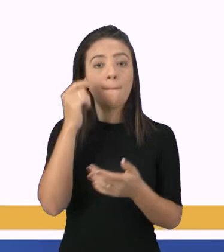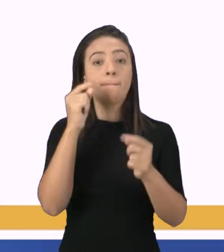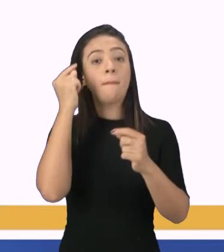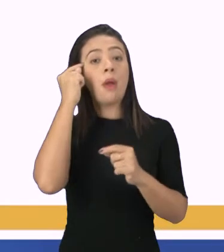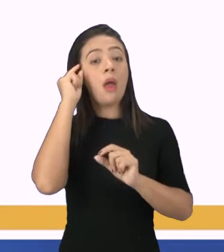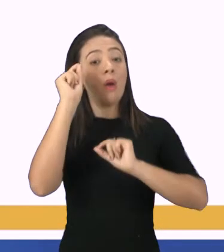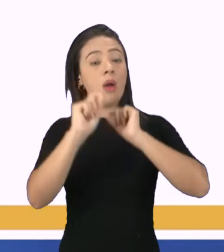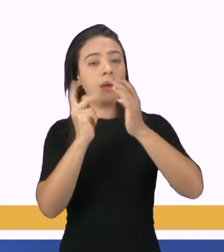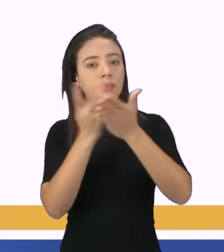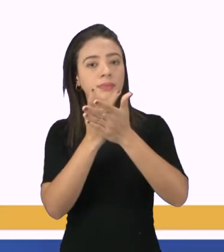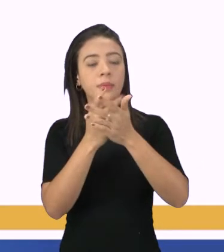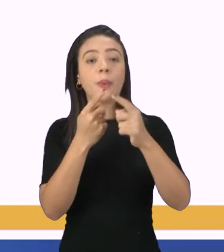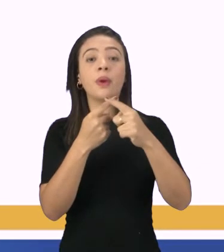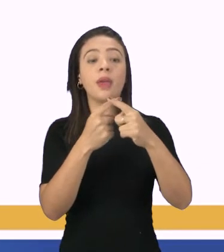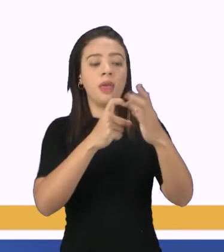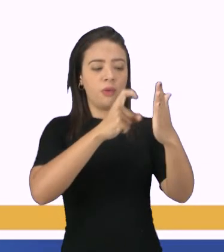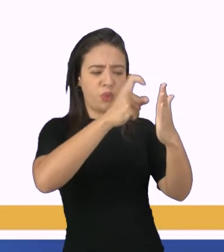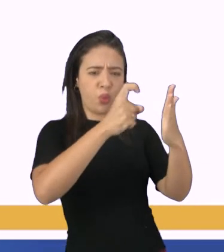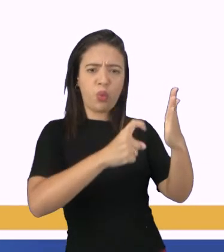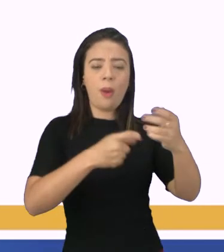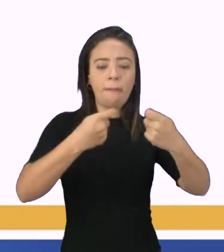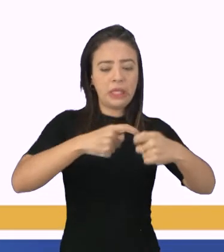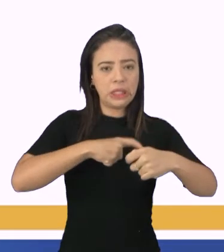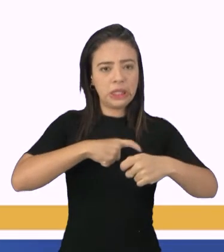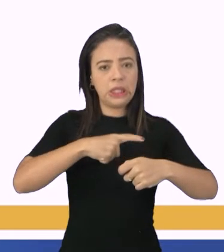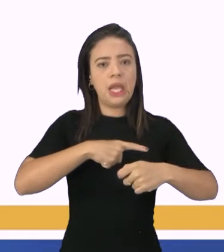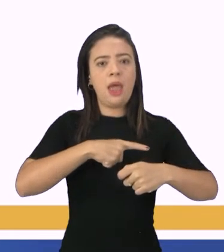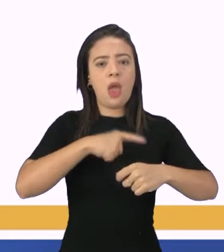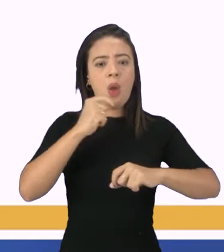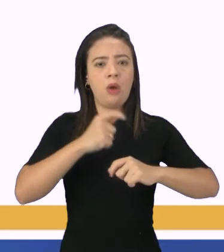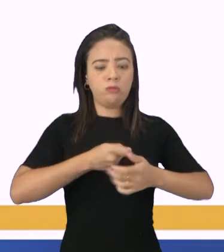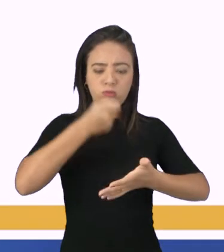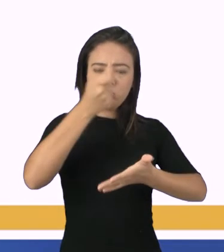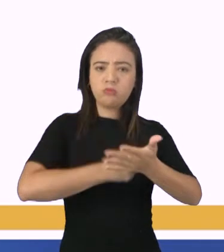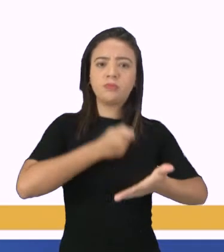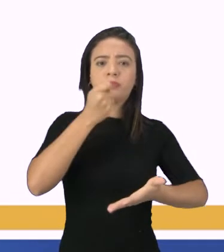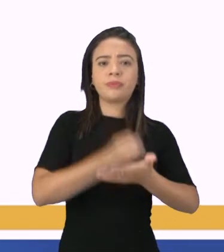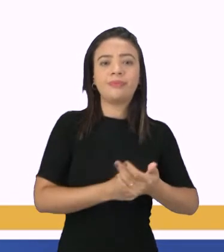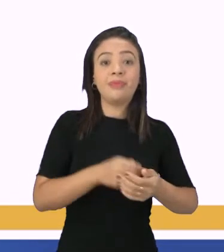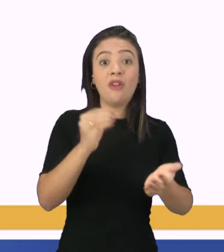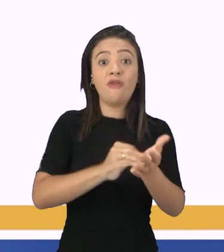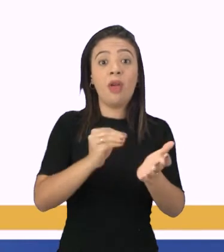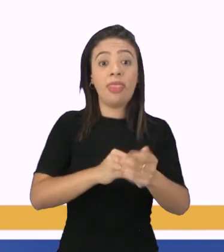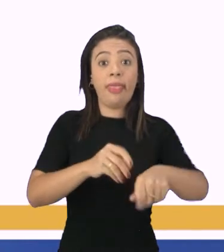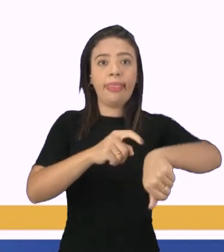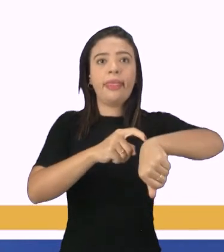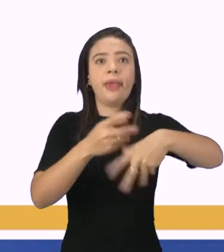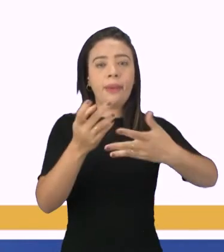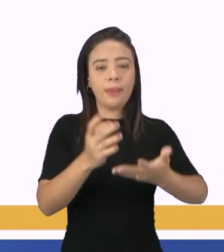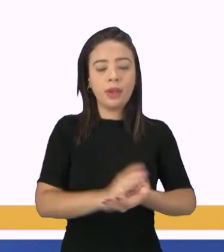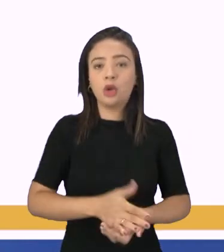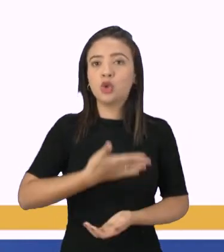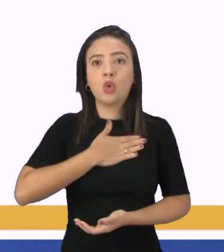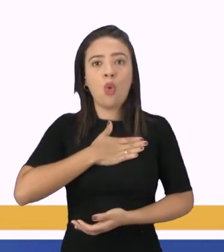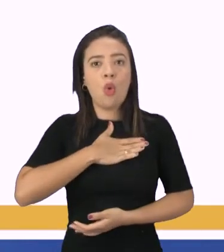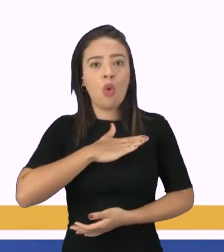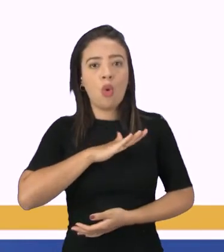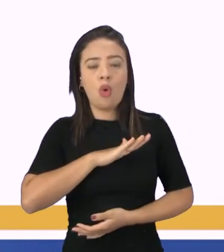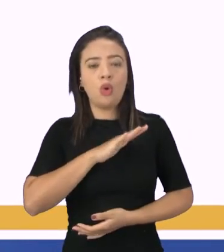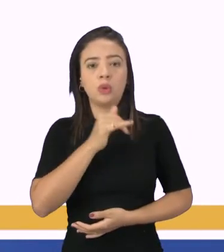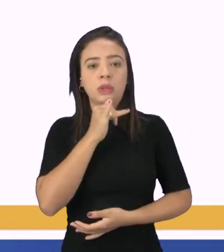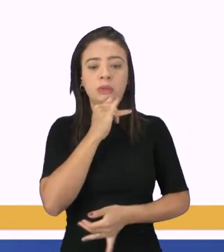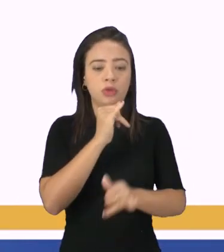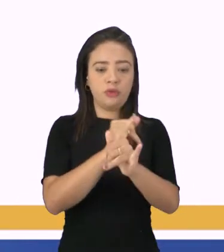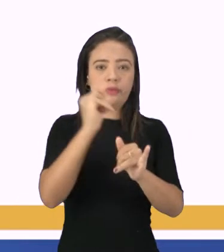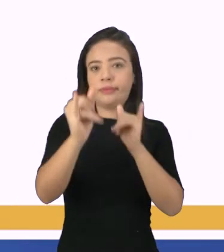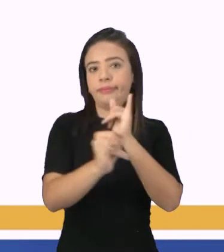fazer grafite requer uma disciplina rígida que me deixa sem tempo de investigação. E não gosto de fazer as coisas pela